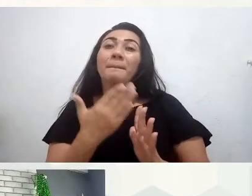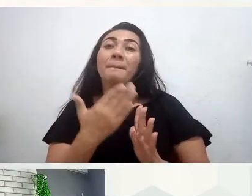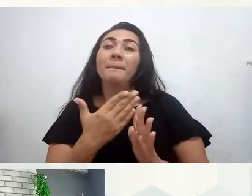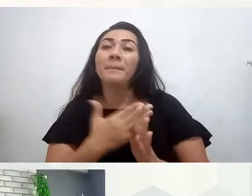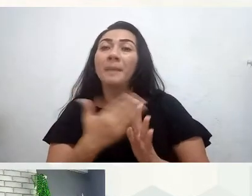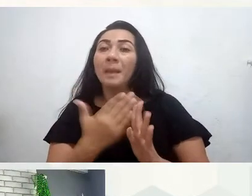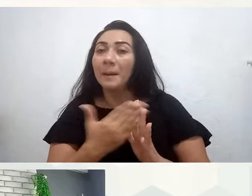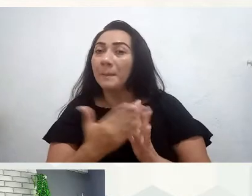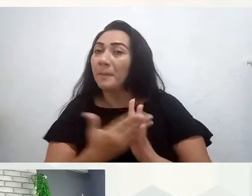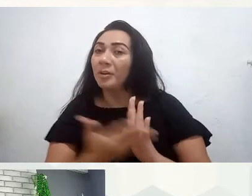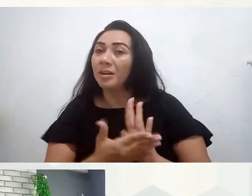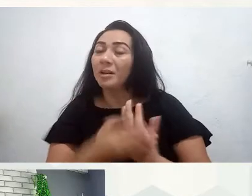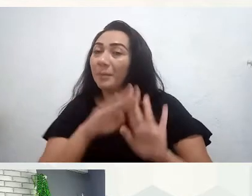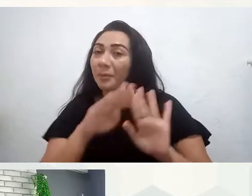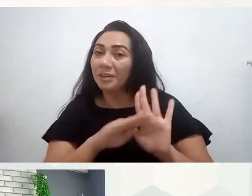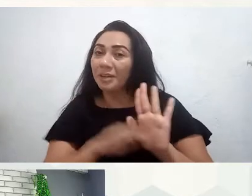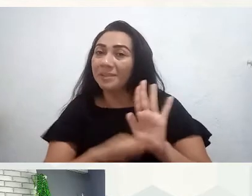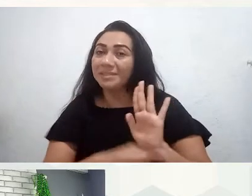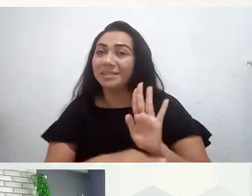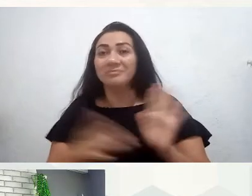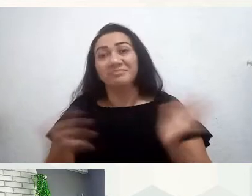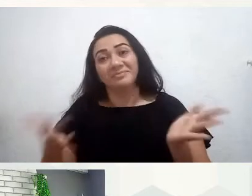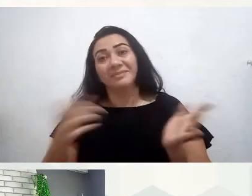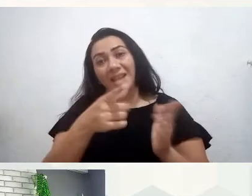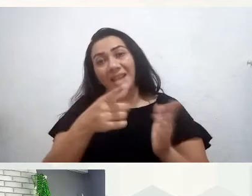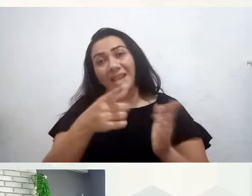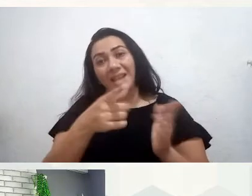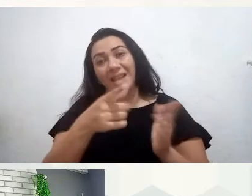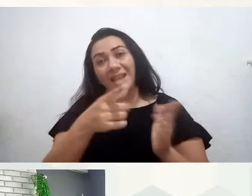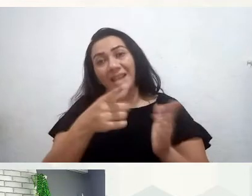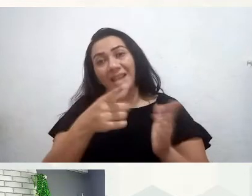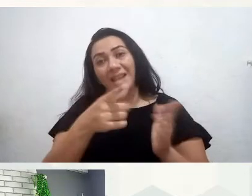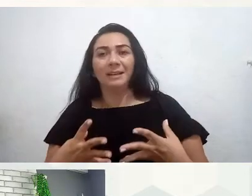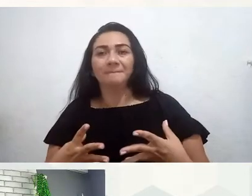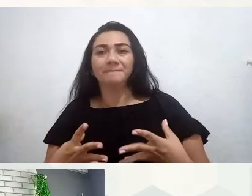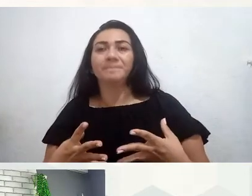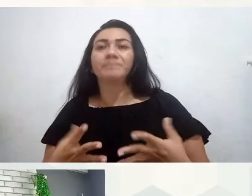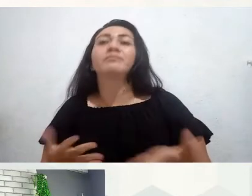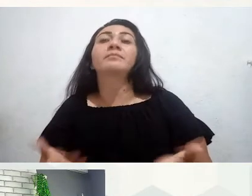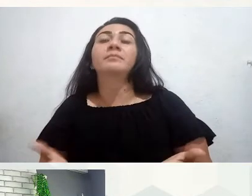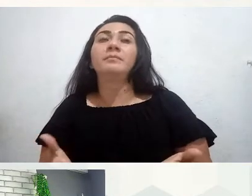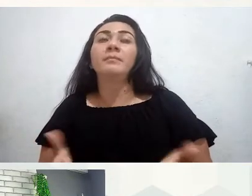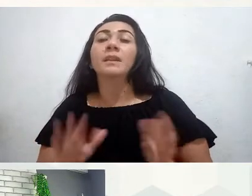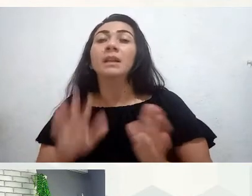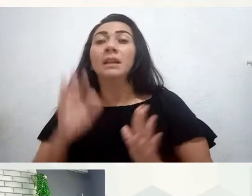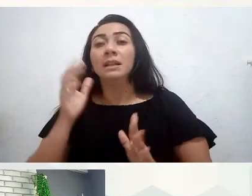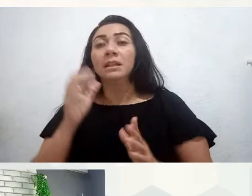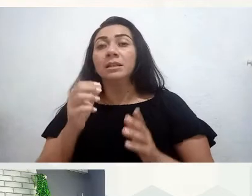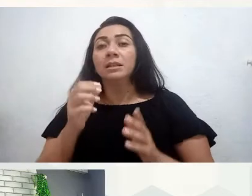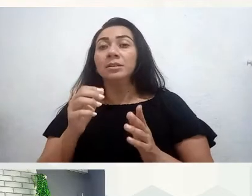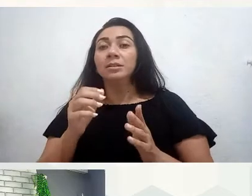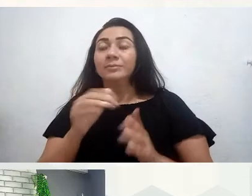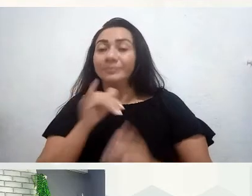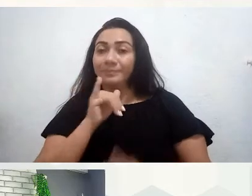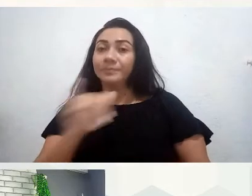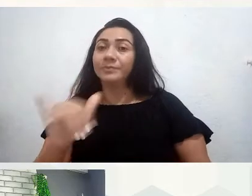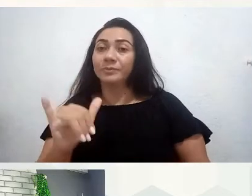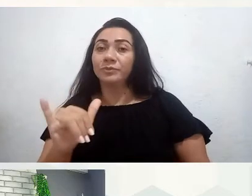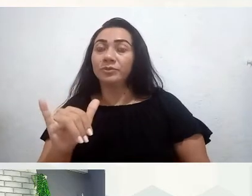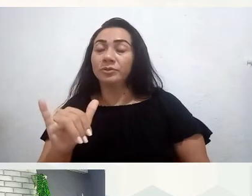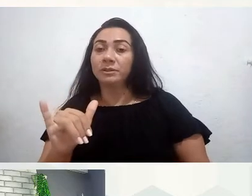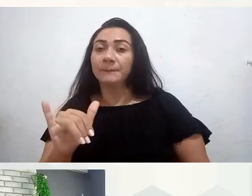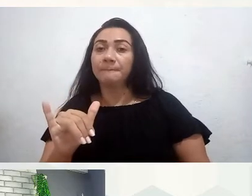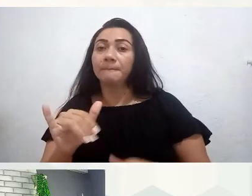sabendo. Para eu conseguir separar o que é pergunta de comentário, eu te peço para você